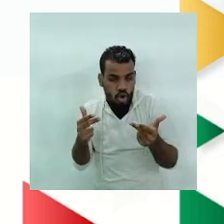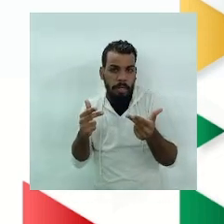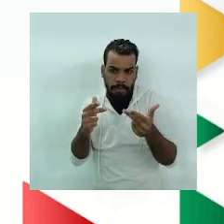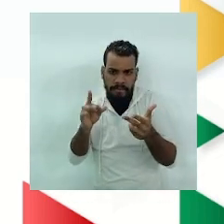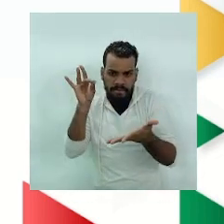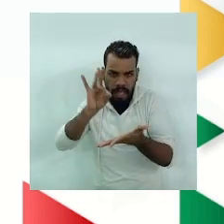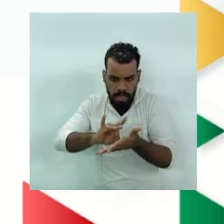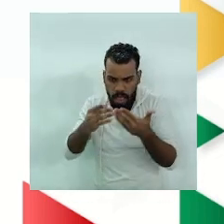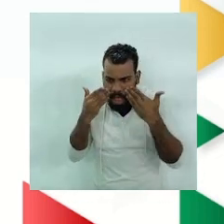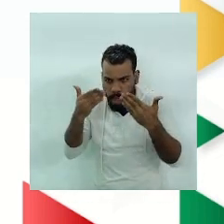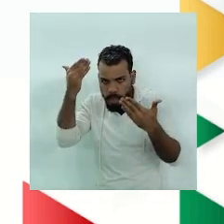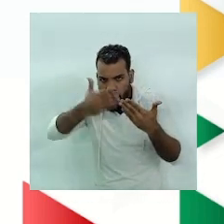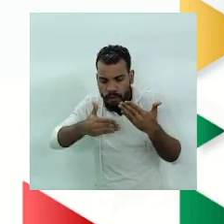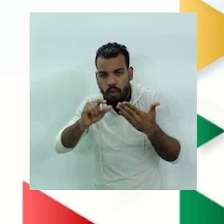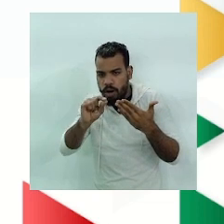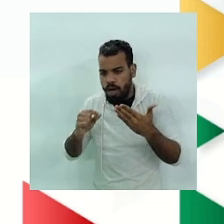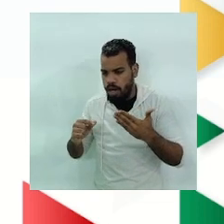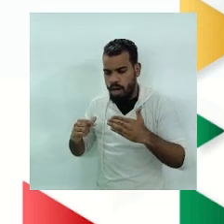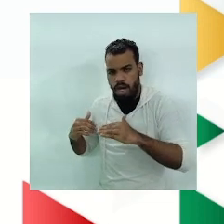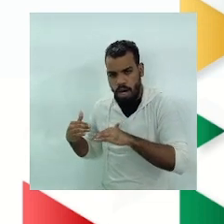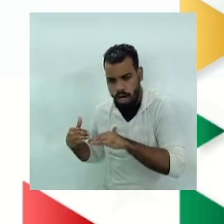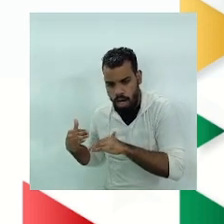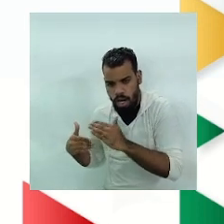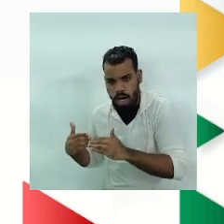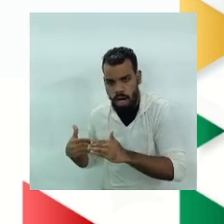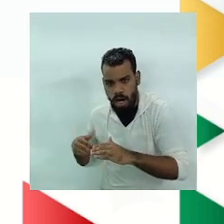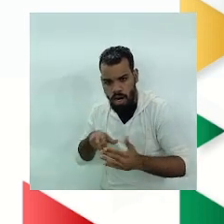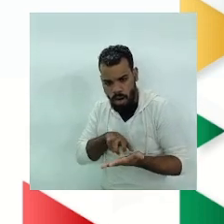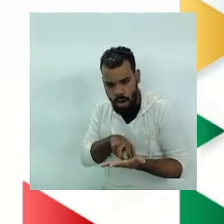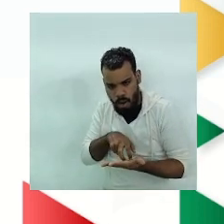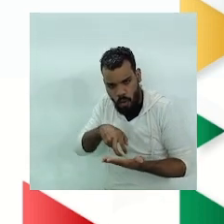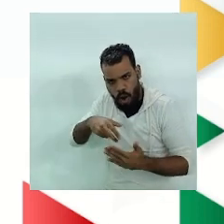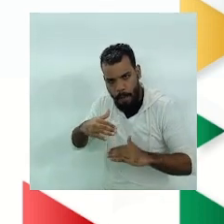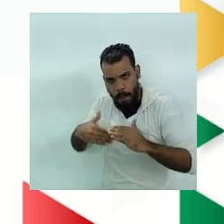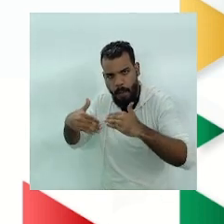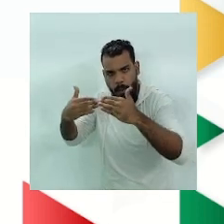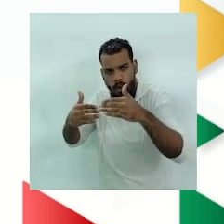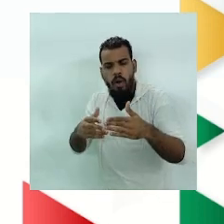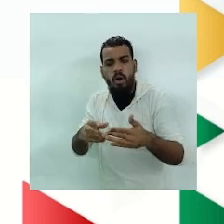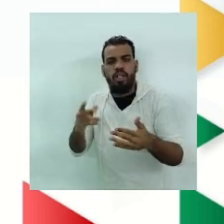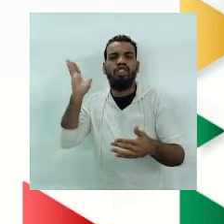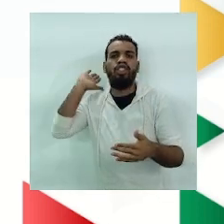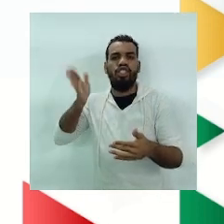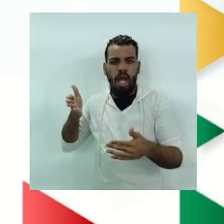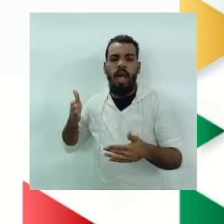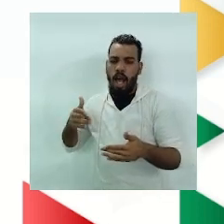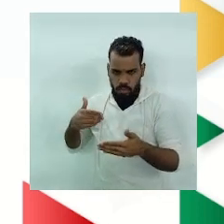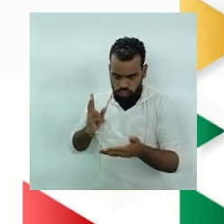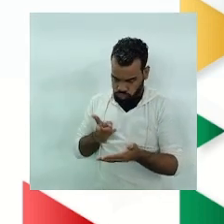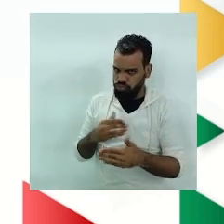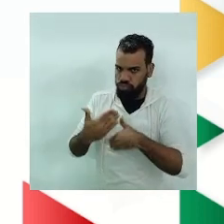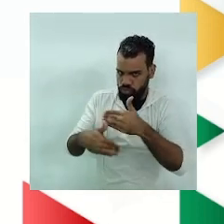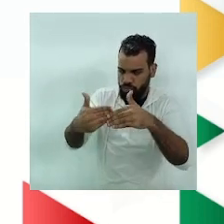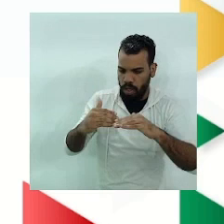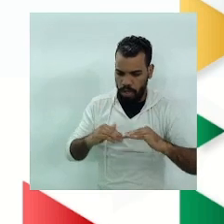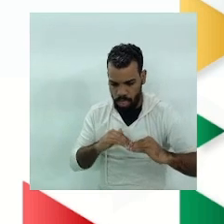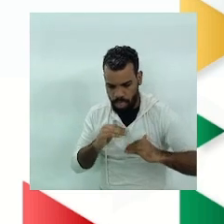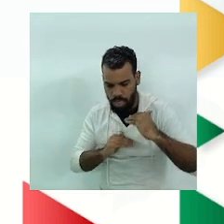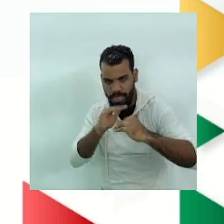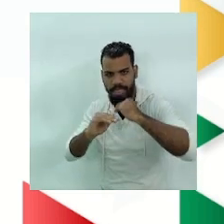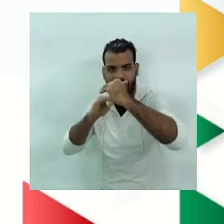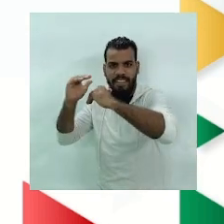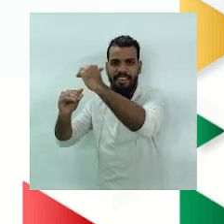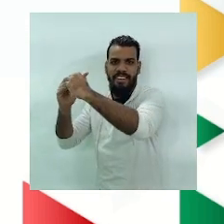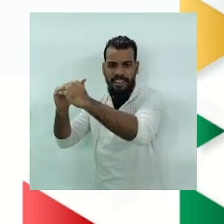a evolução aconteceu e acontece nos dias atuais. Dentre elas, podemos citar os fósseis, que